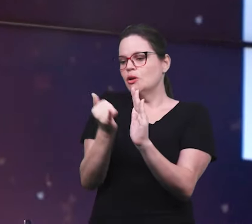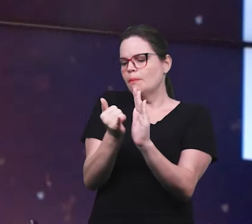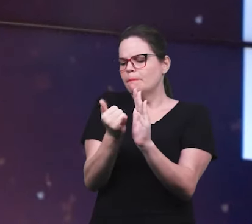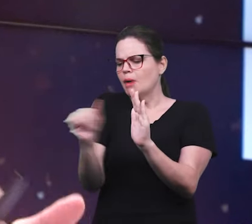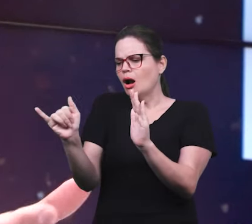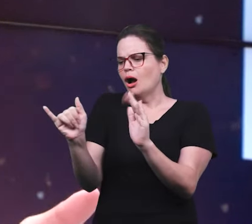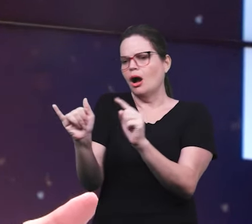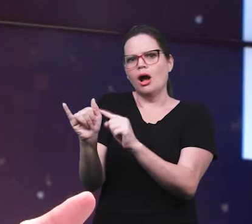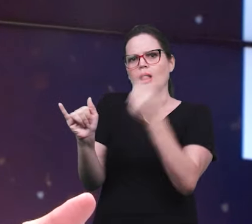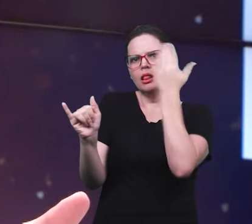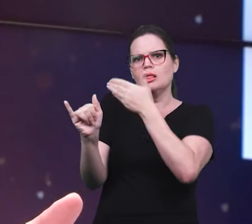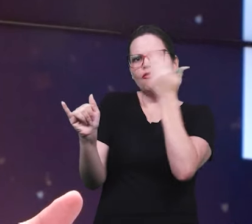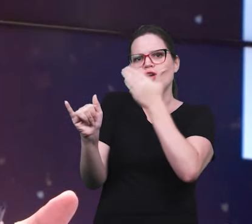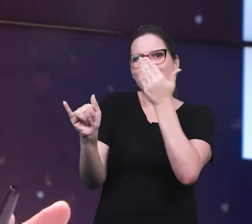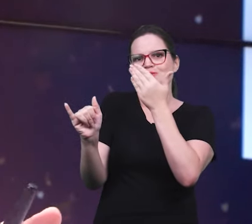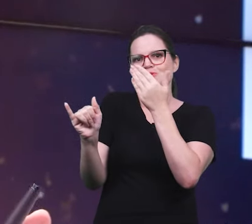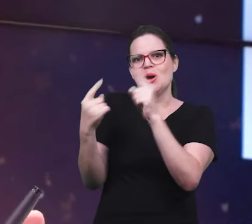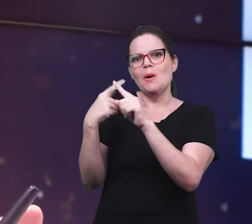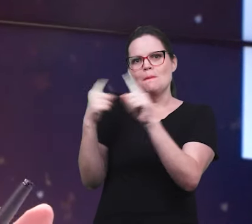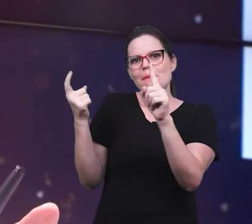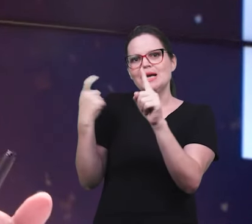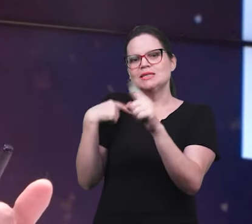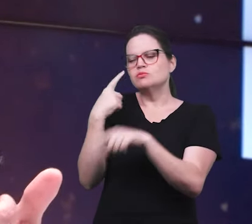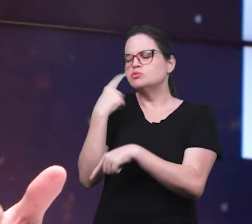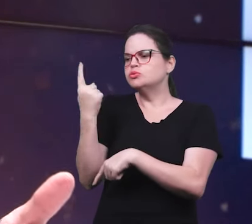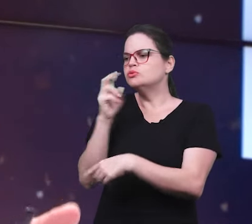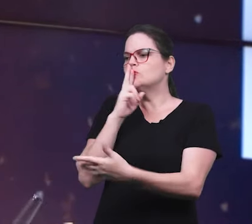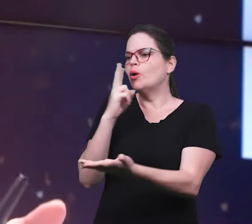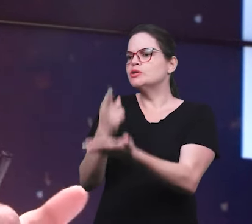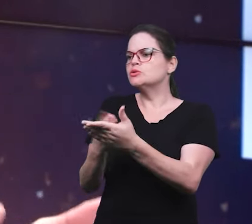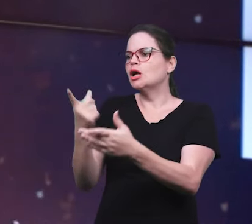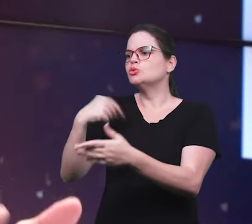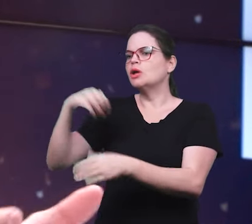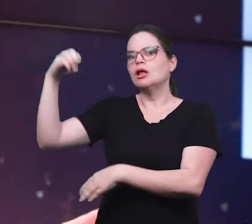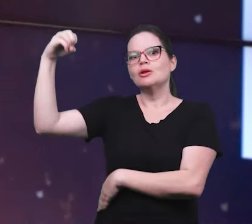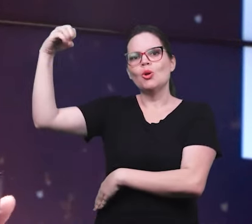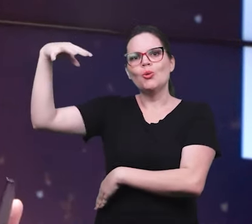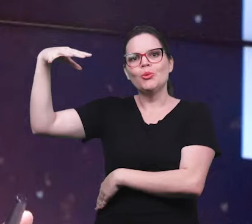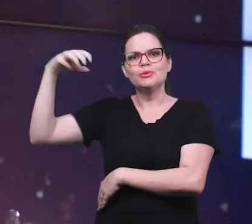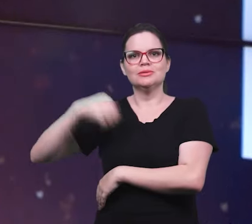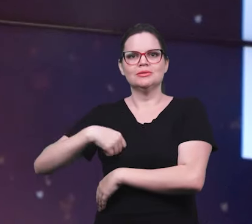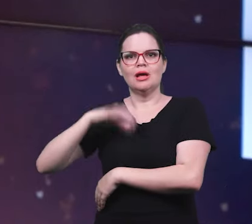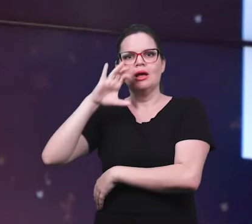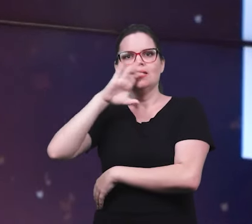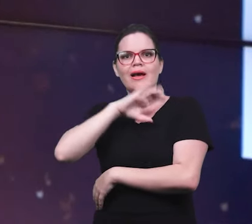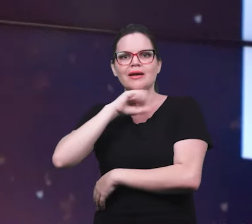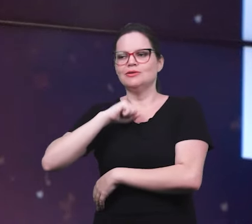dela. Ela vai gerar trabalho, vai gerar calor, iluminação, dependendo de